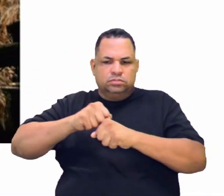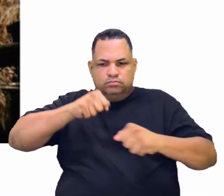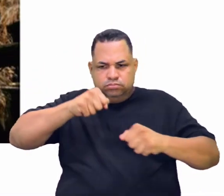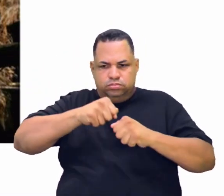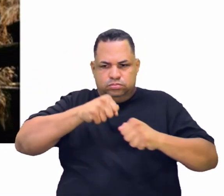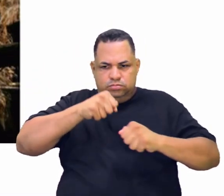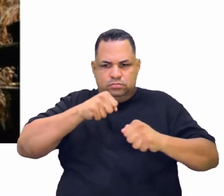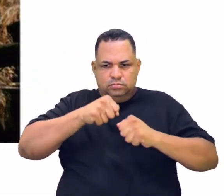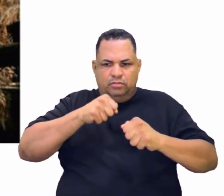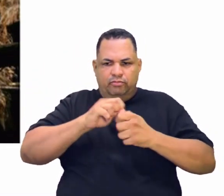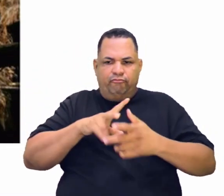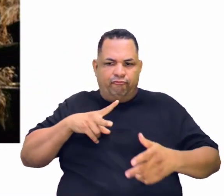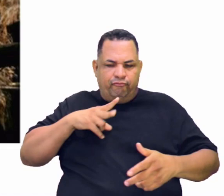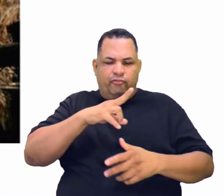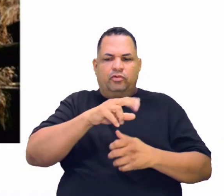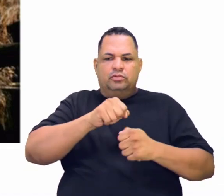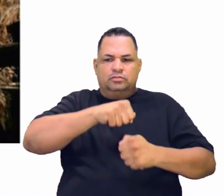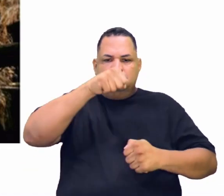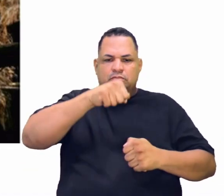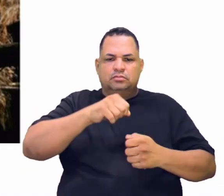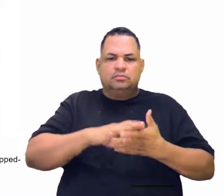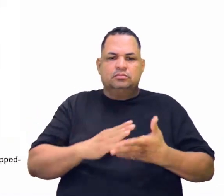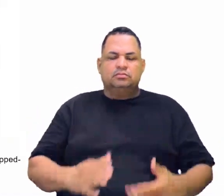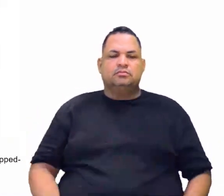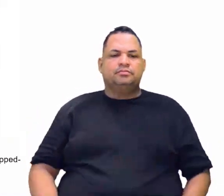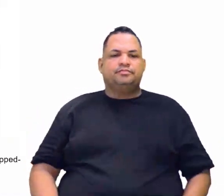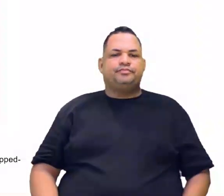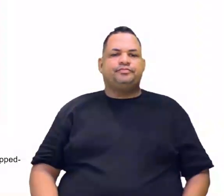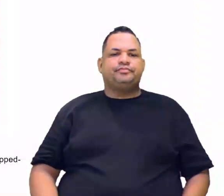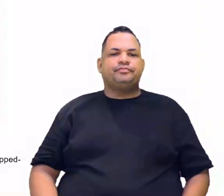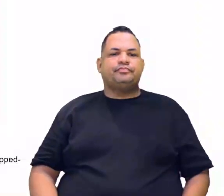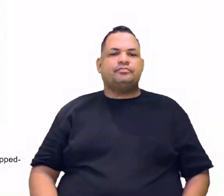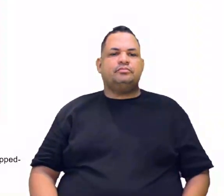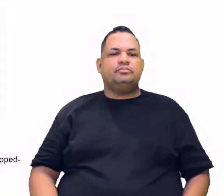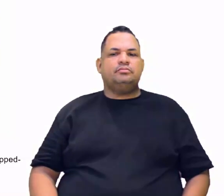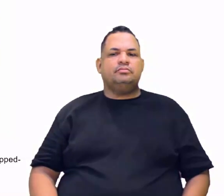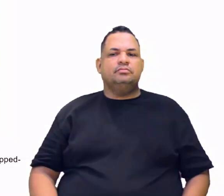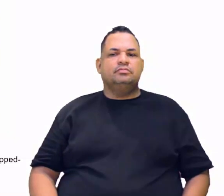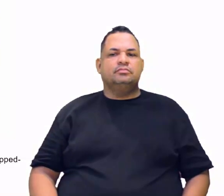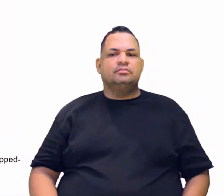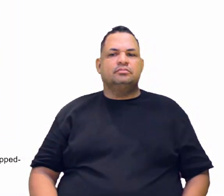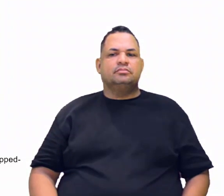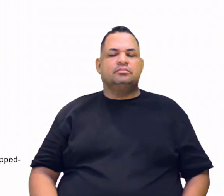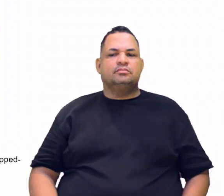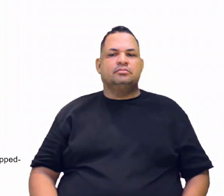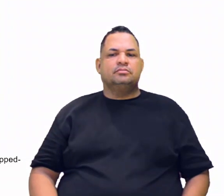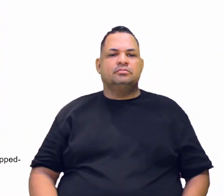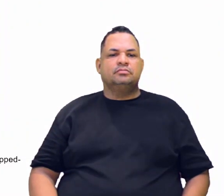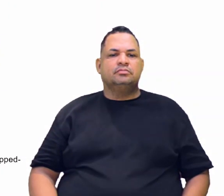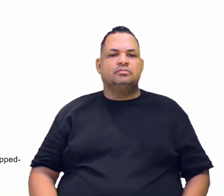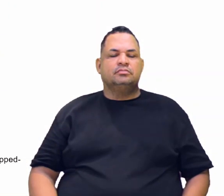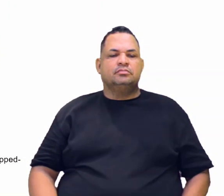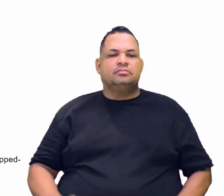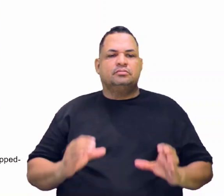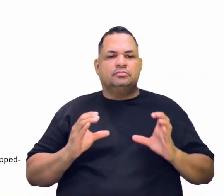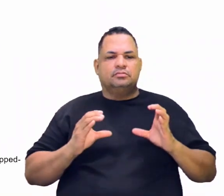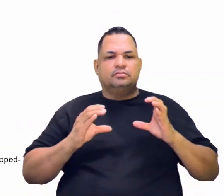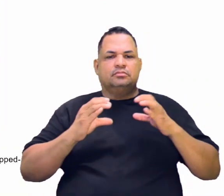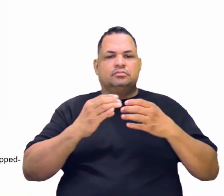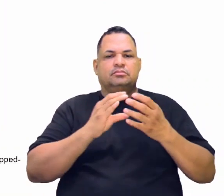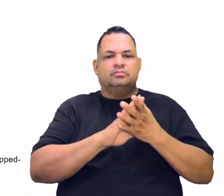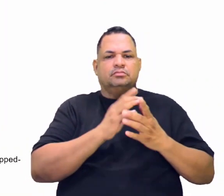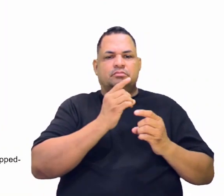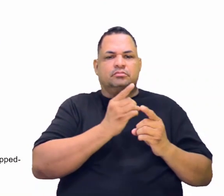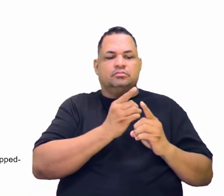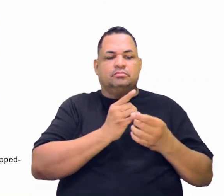resistente. Louco, né? Pois é. Olha aí, essa aí foi uma tribo